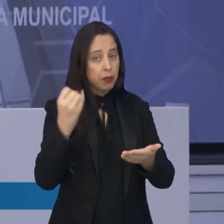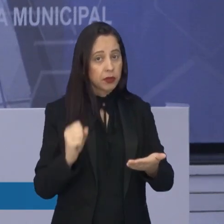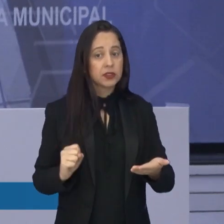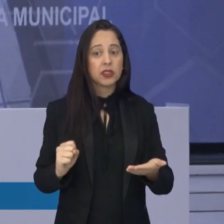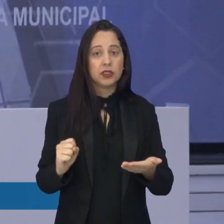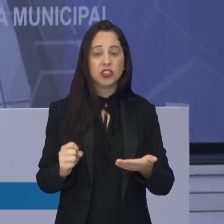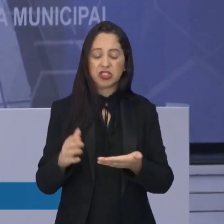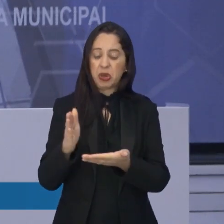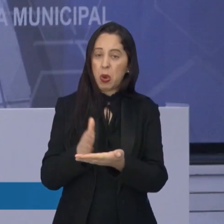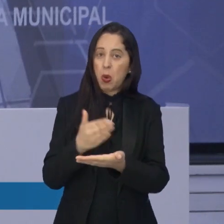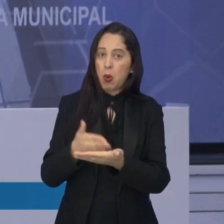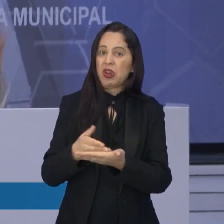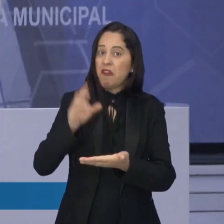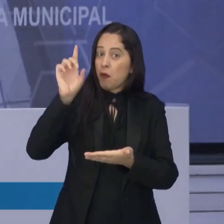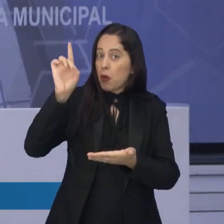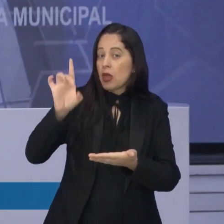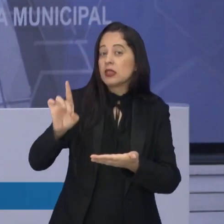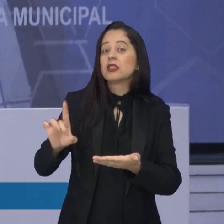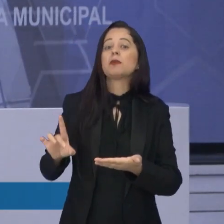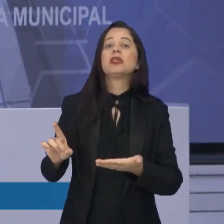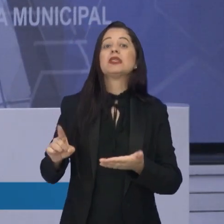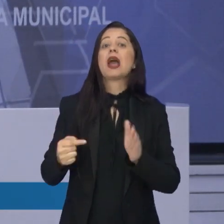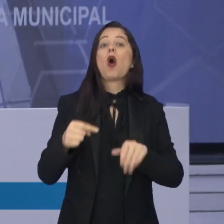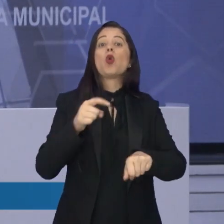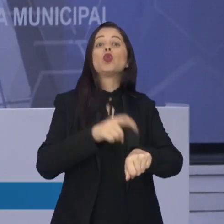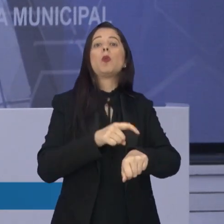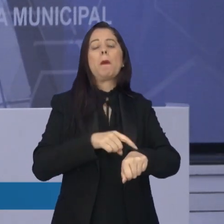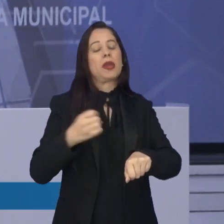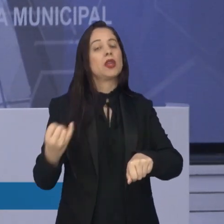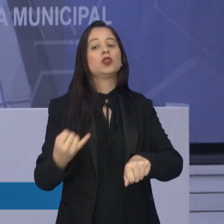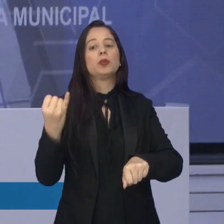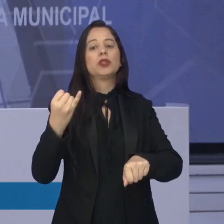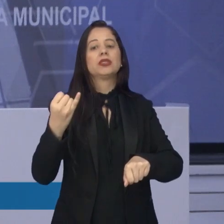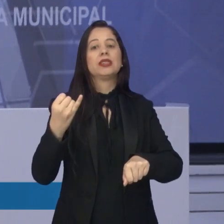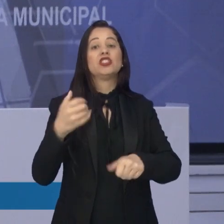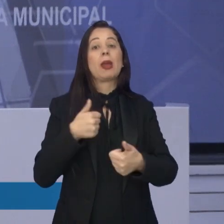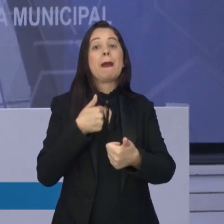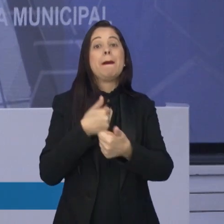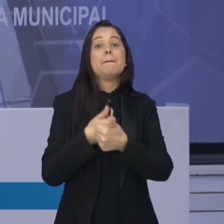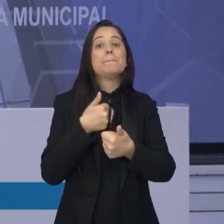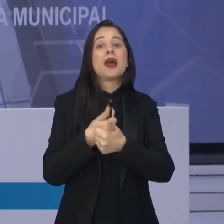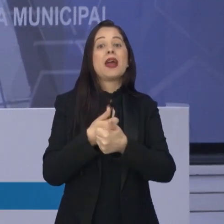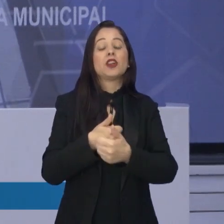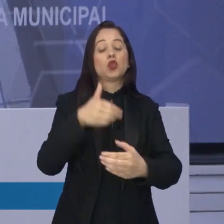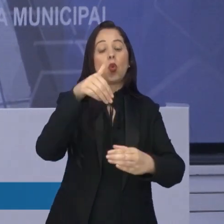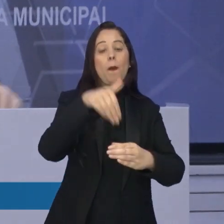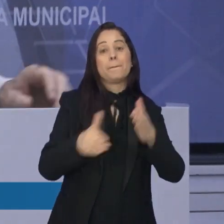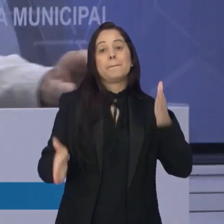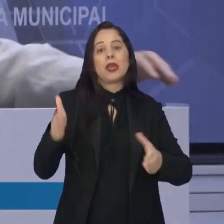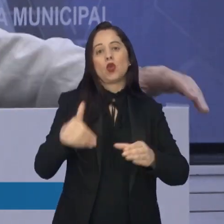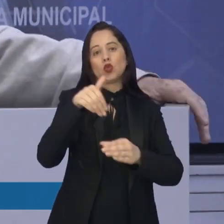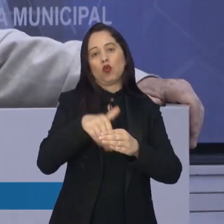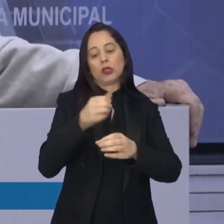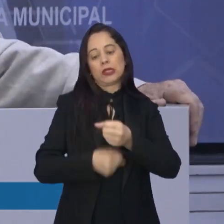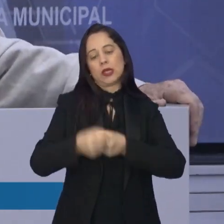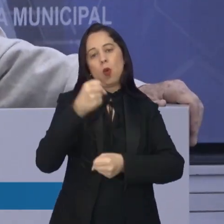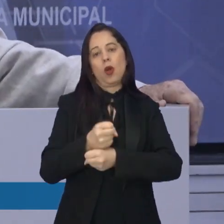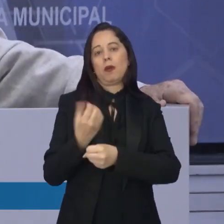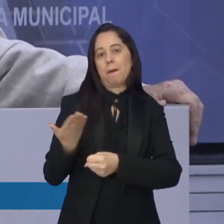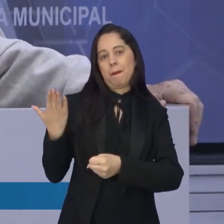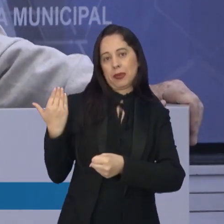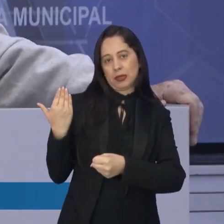livro importante que veio num momento importante, nas vésperas da eleição do ano passado. Um livro